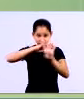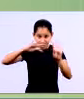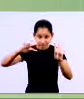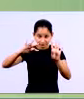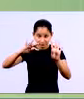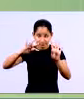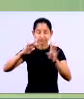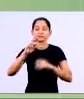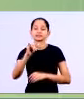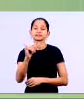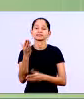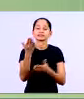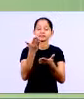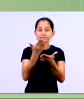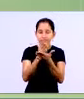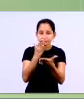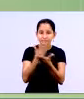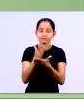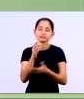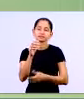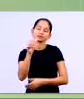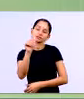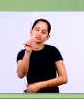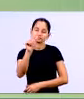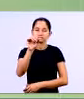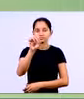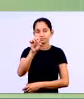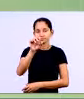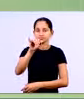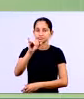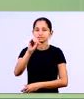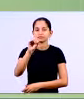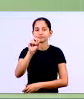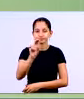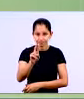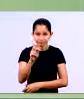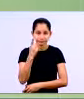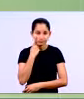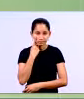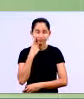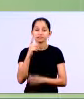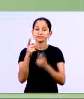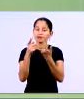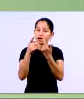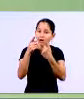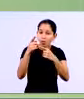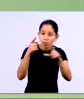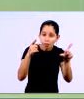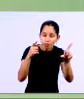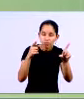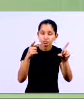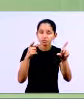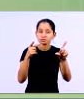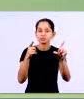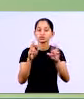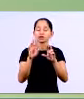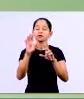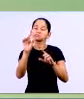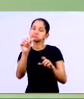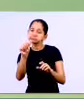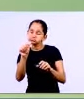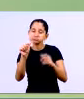prefixo terminar com vogal e a vogal, a palavra seguinte terminar com a vogal